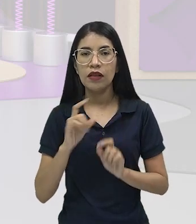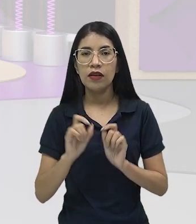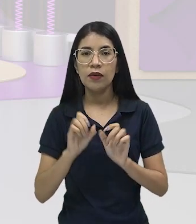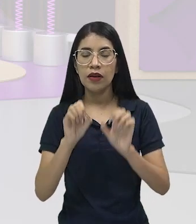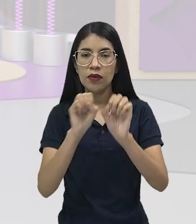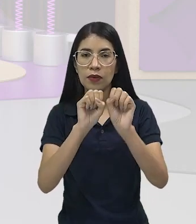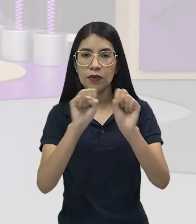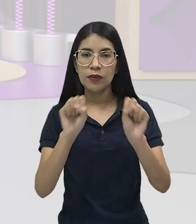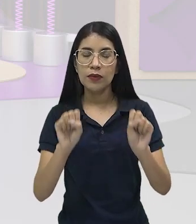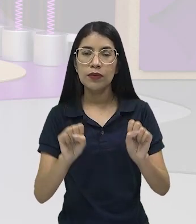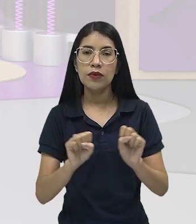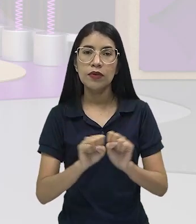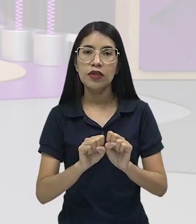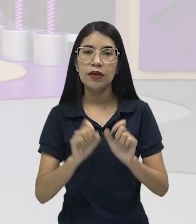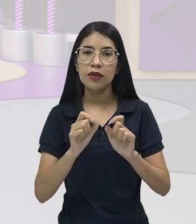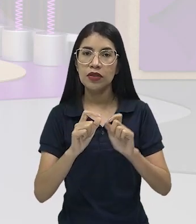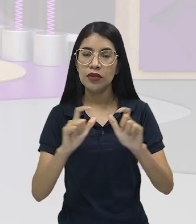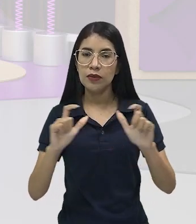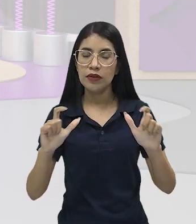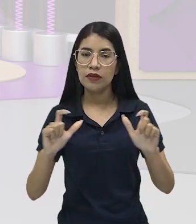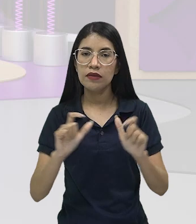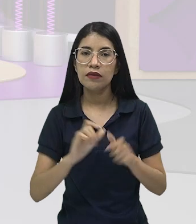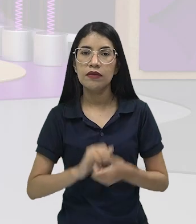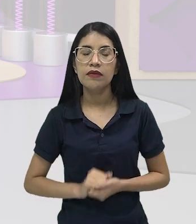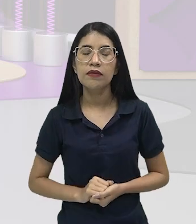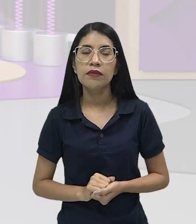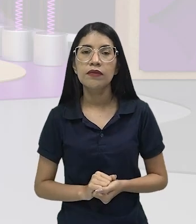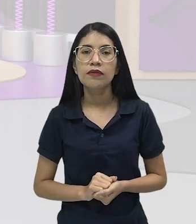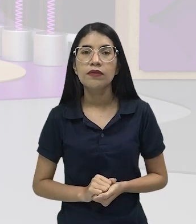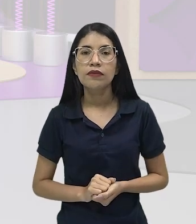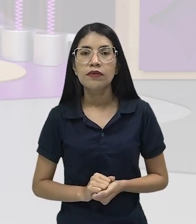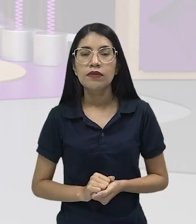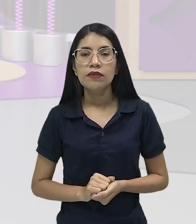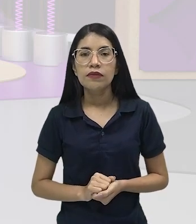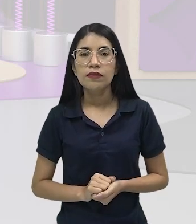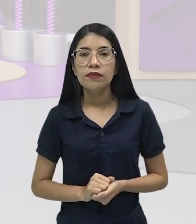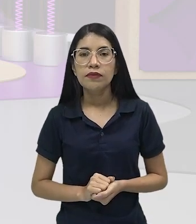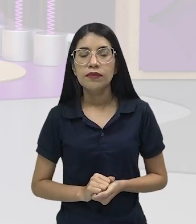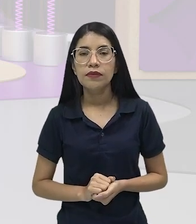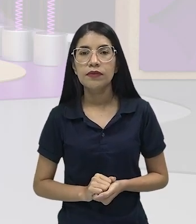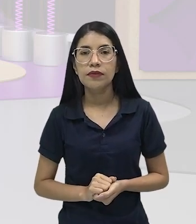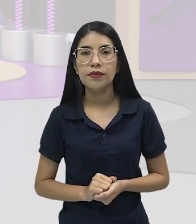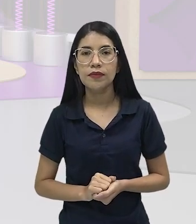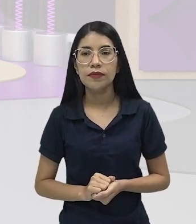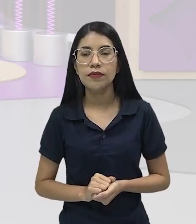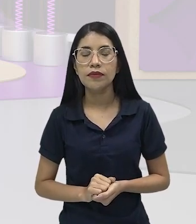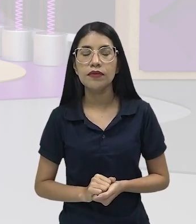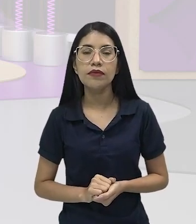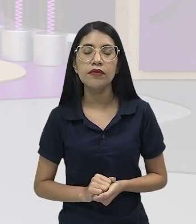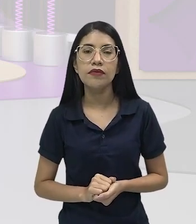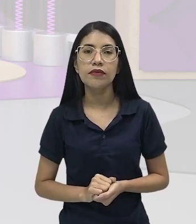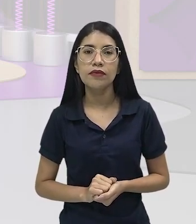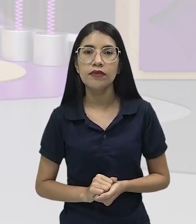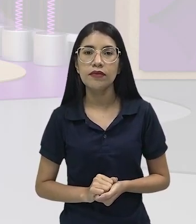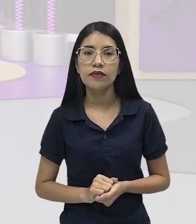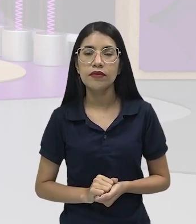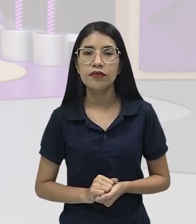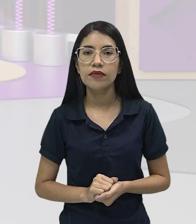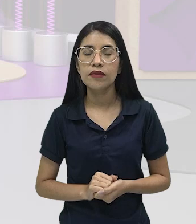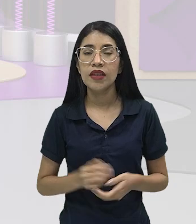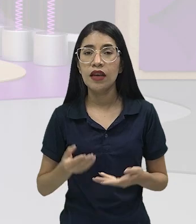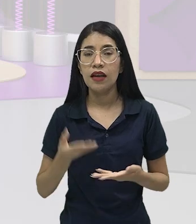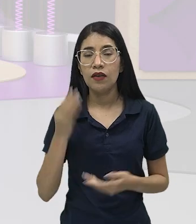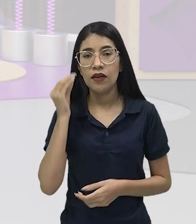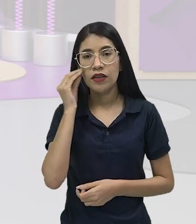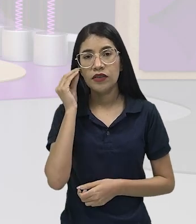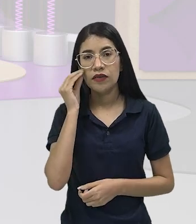um sistema de equações. Beleza? Show de bola. Vamos ver